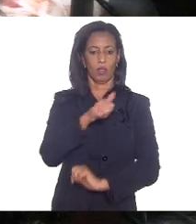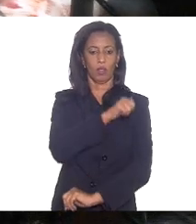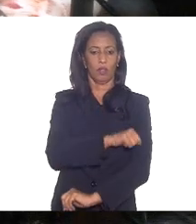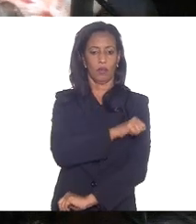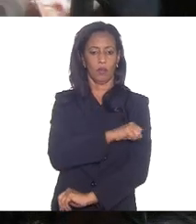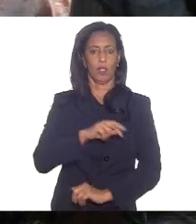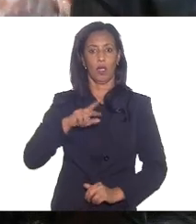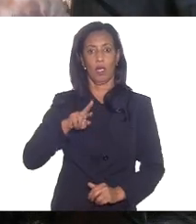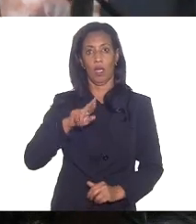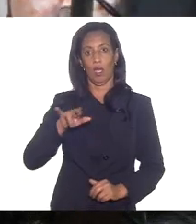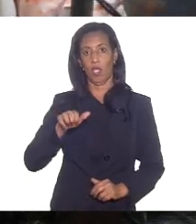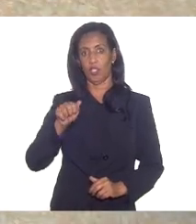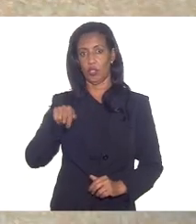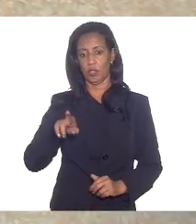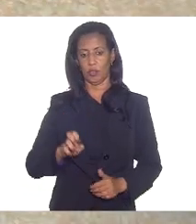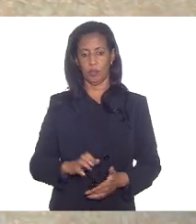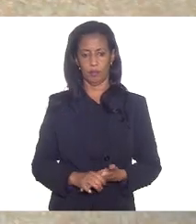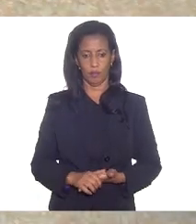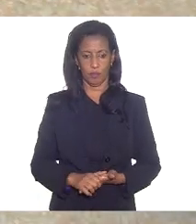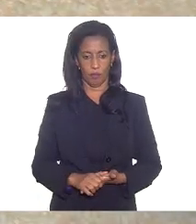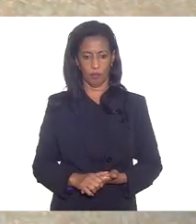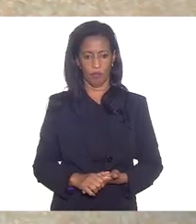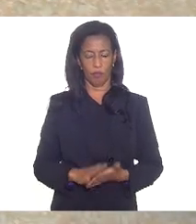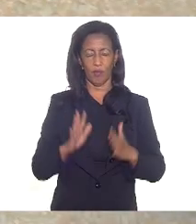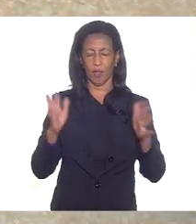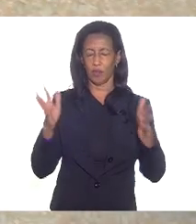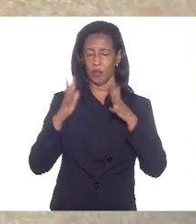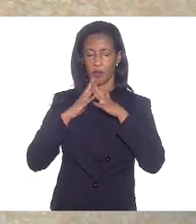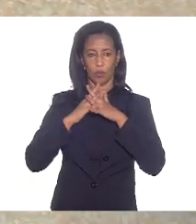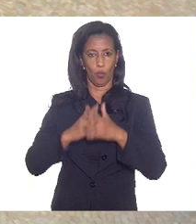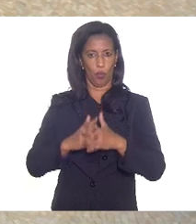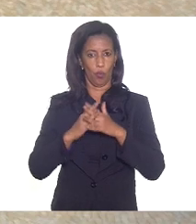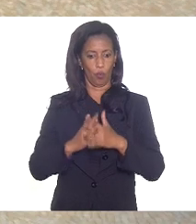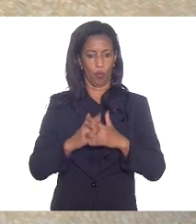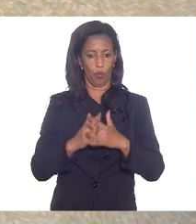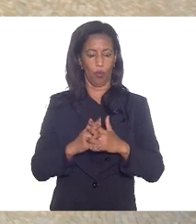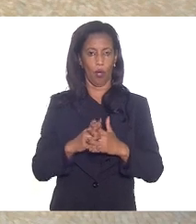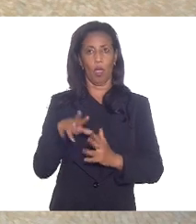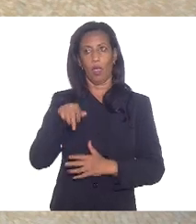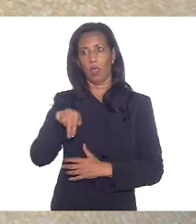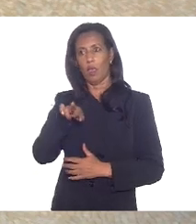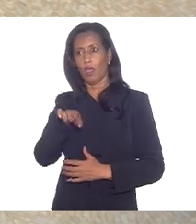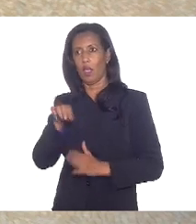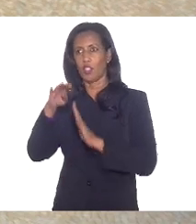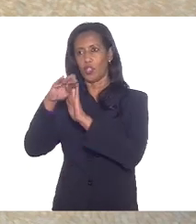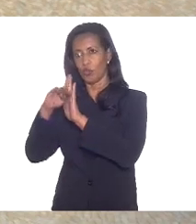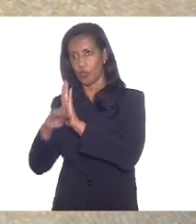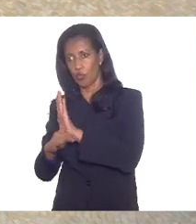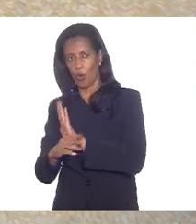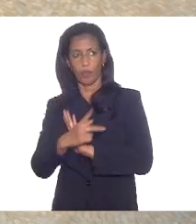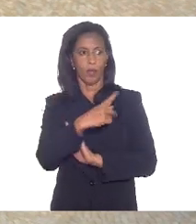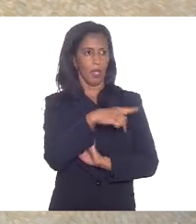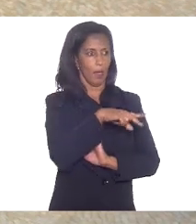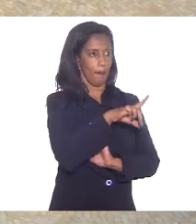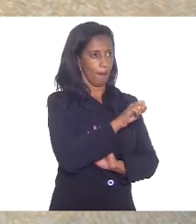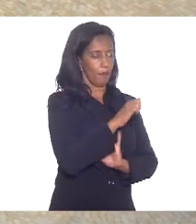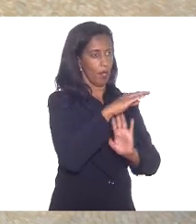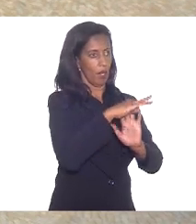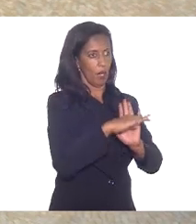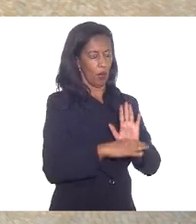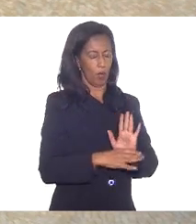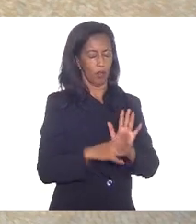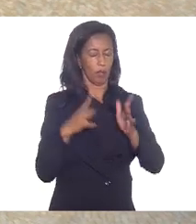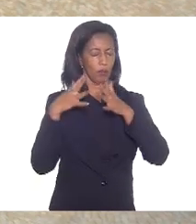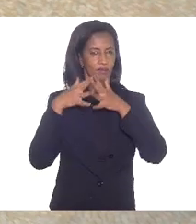Regiane. A gente sempre se confunde, presidente, questão de ordem e pela ordem, não tem jeito.